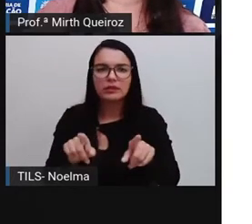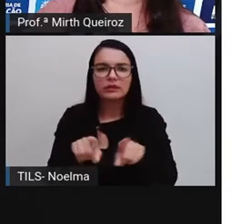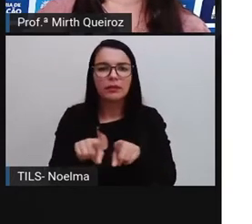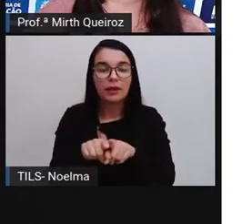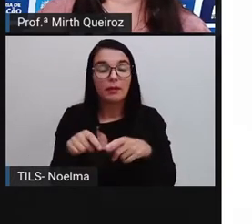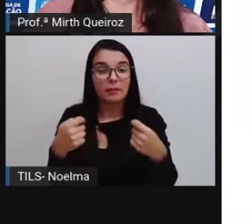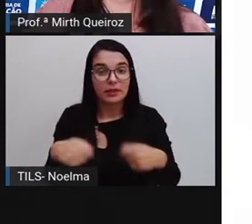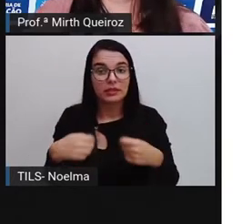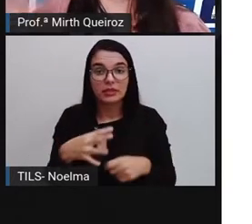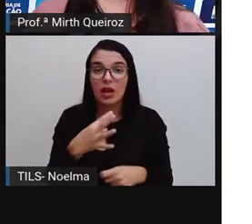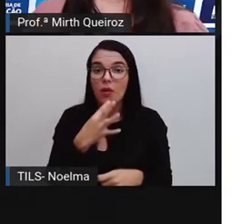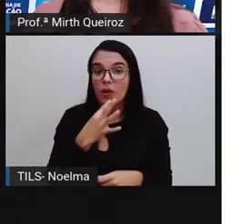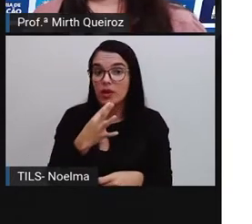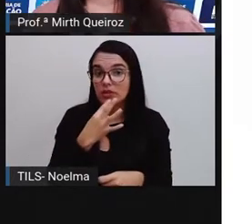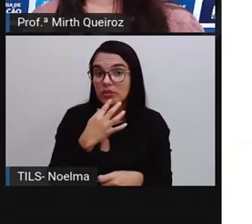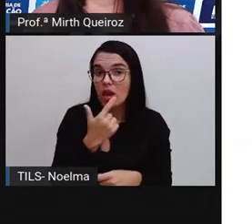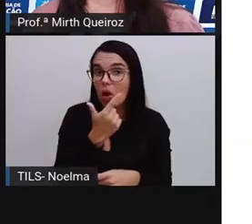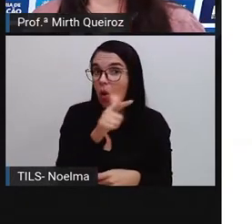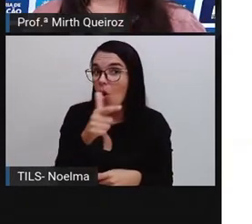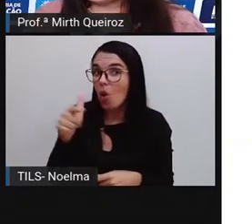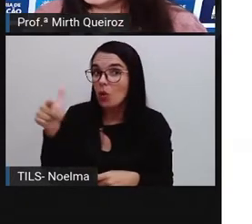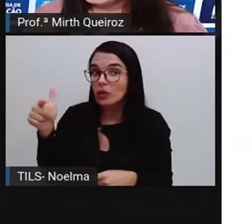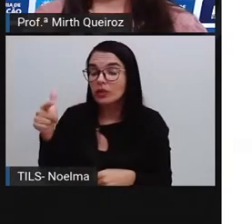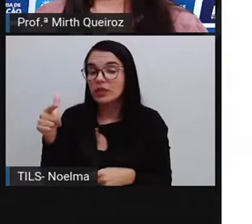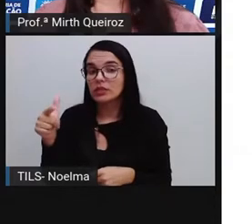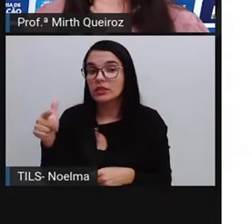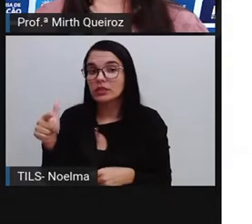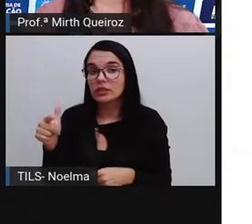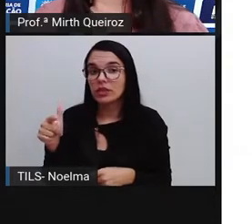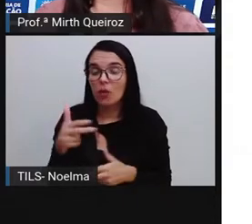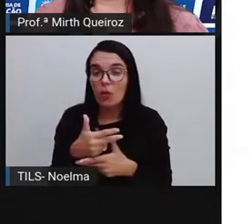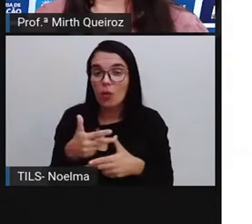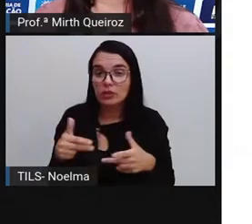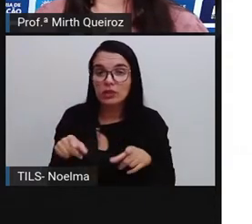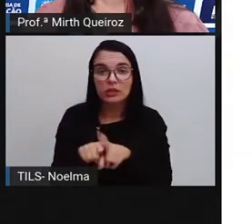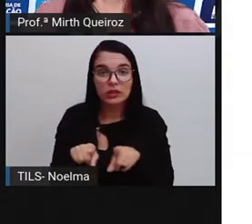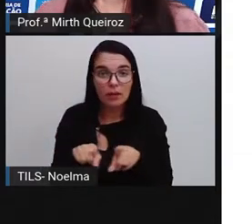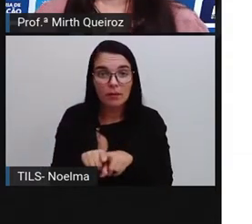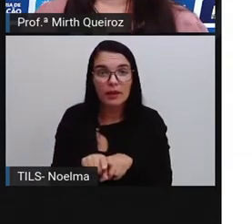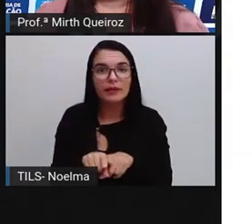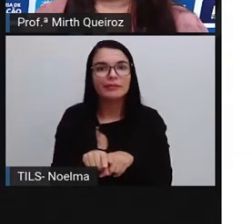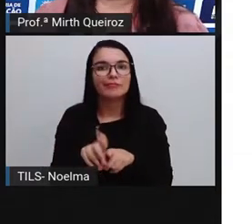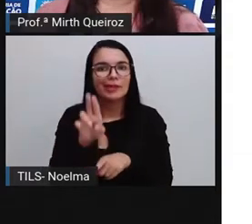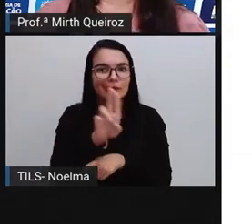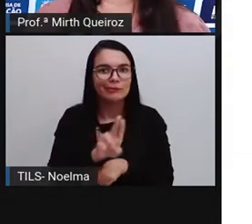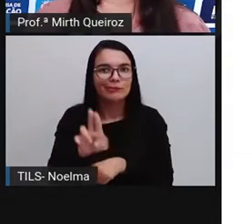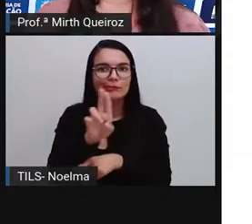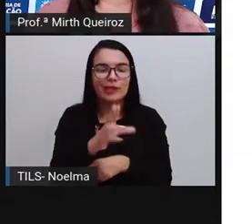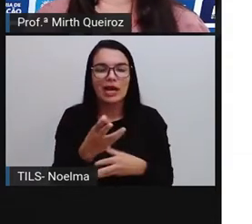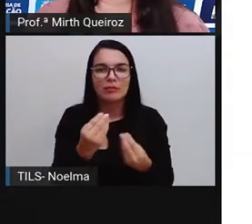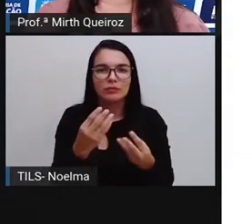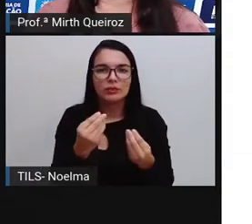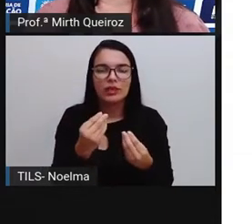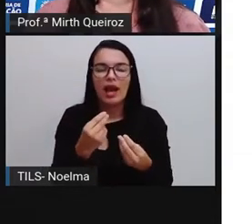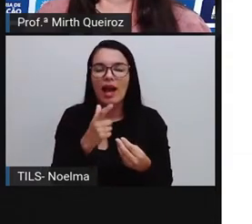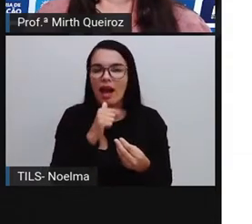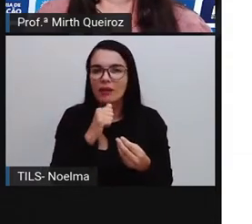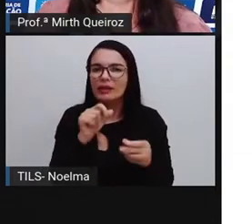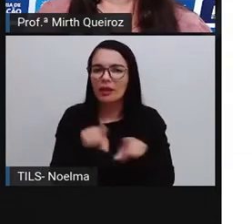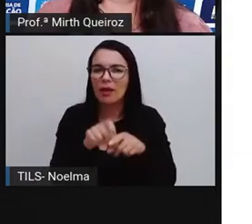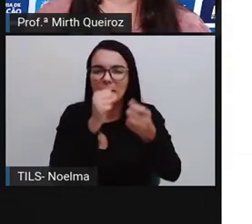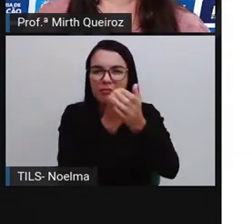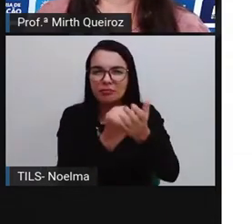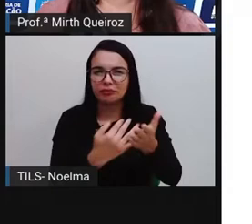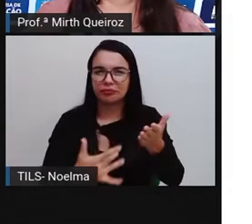conhecer também outras práticas que também consomem muita água e já eram também muito desperdício né